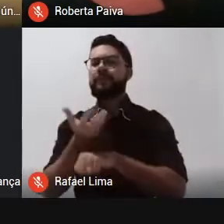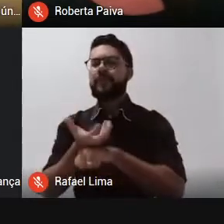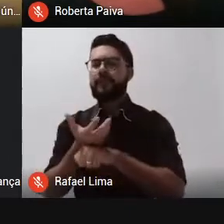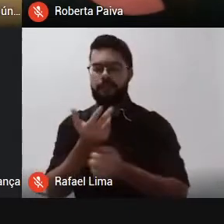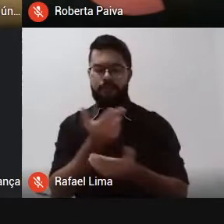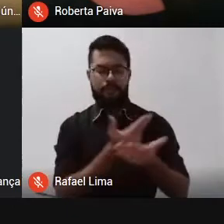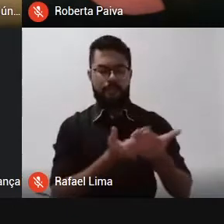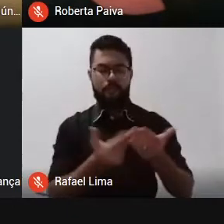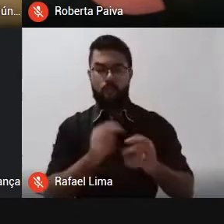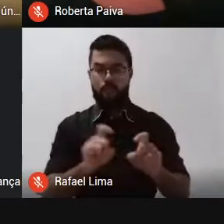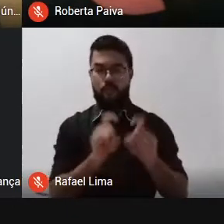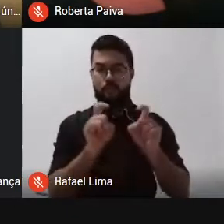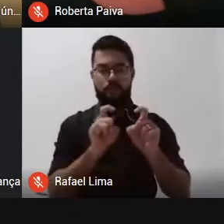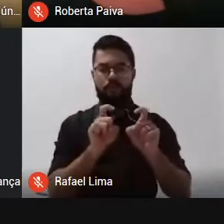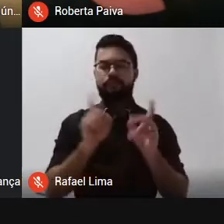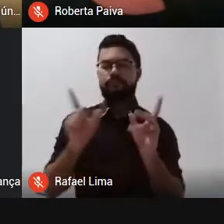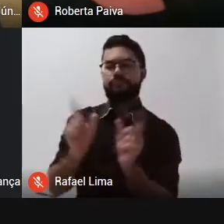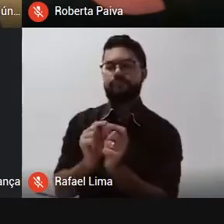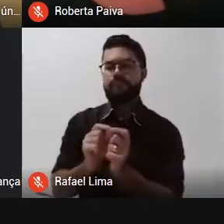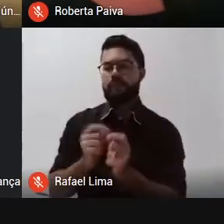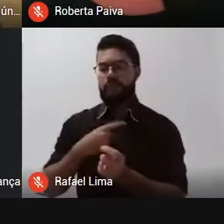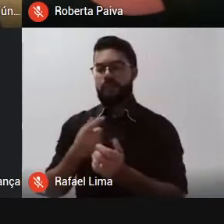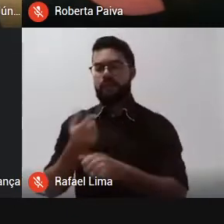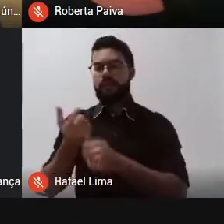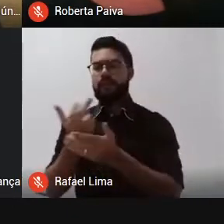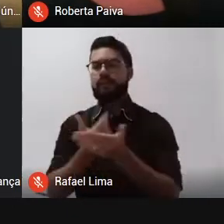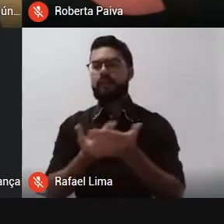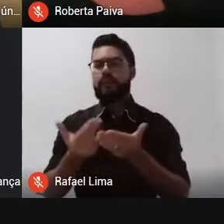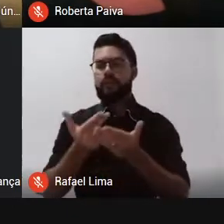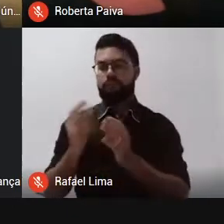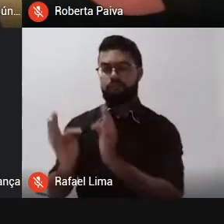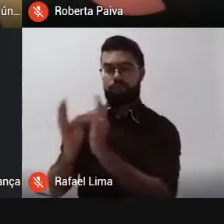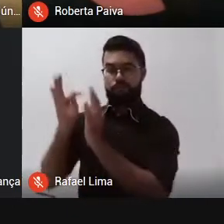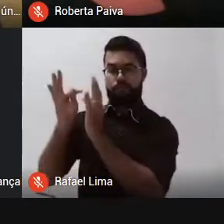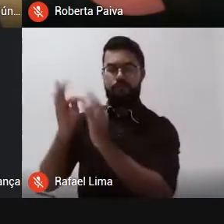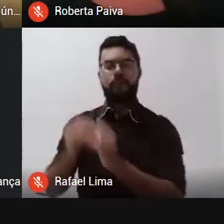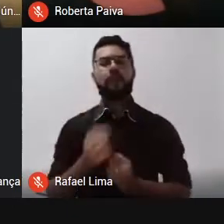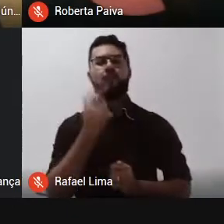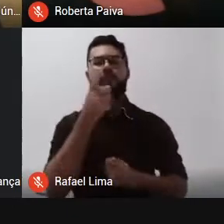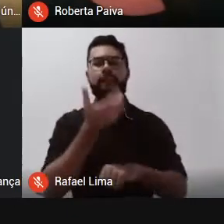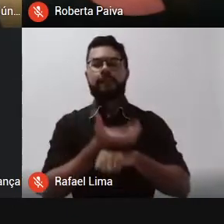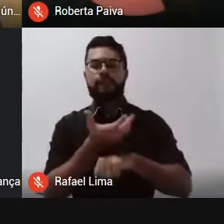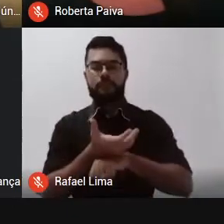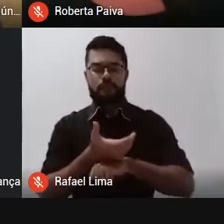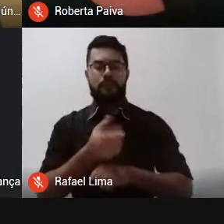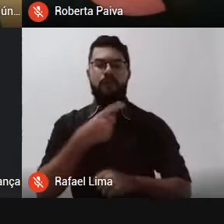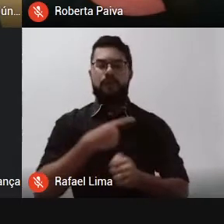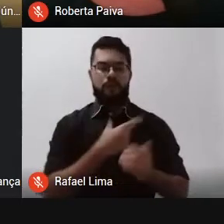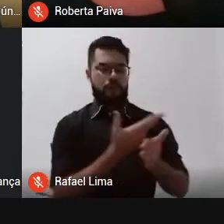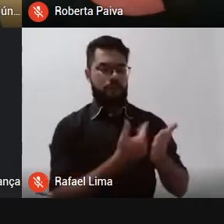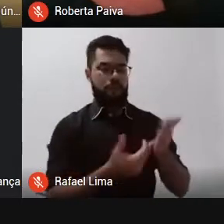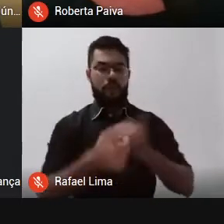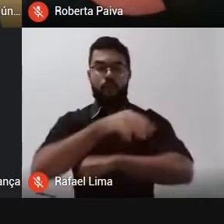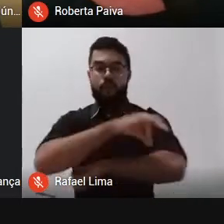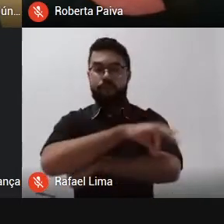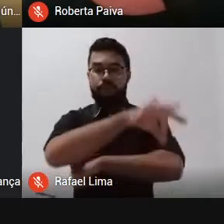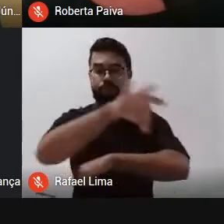com tecnologia BIM, e o projeto arquitetônico permaneceu, primeiro, segundo e terceiro ano, e antes nós